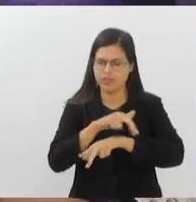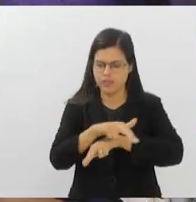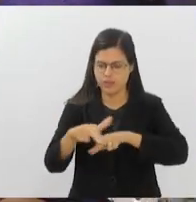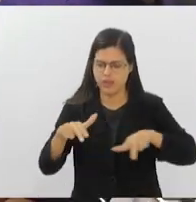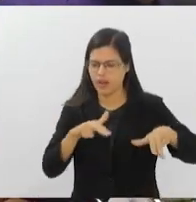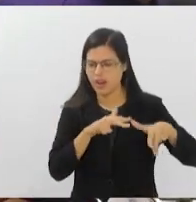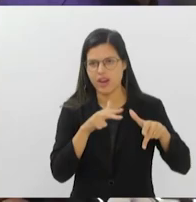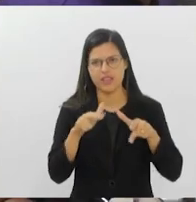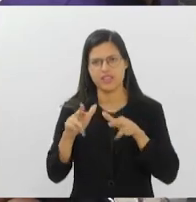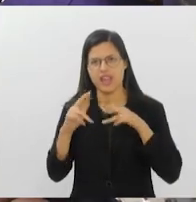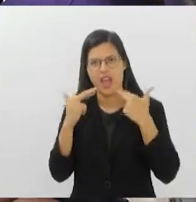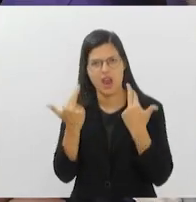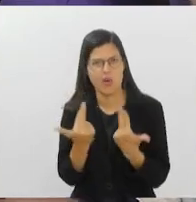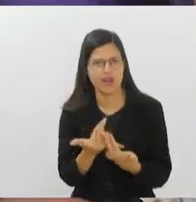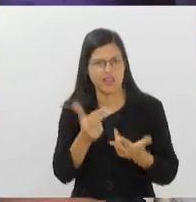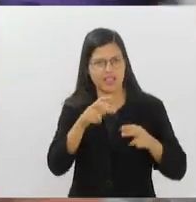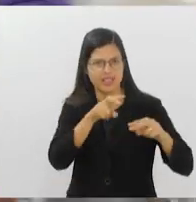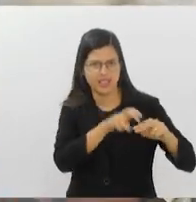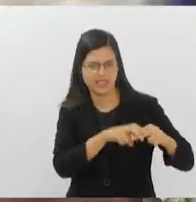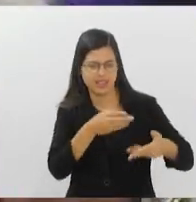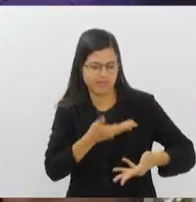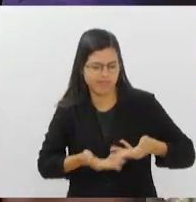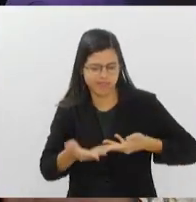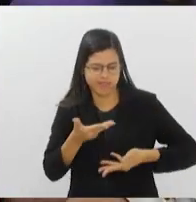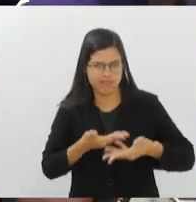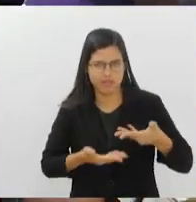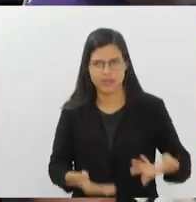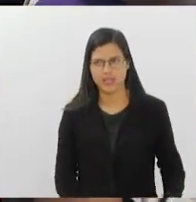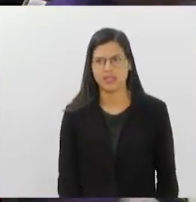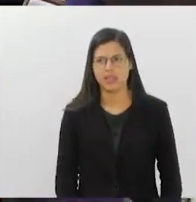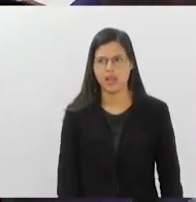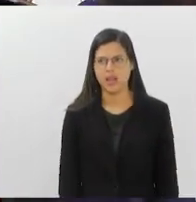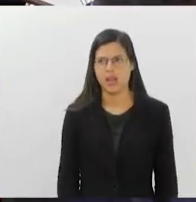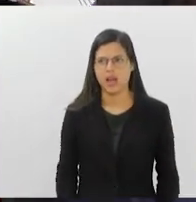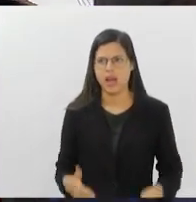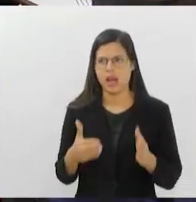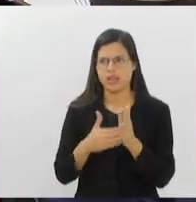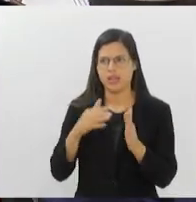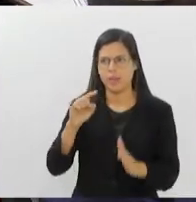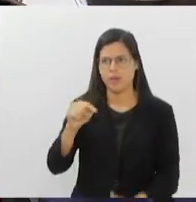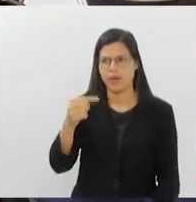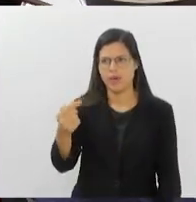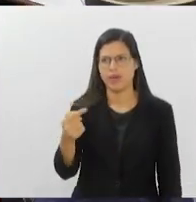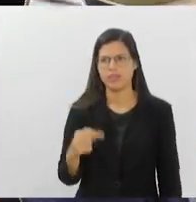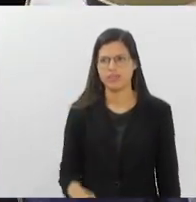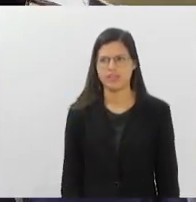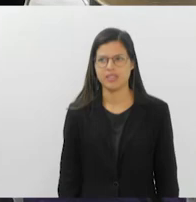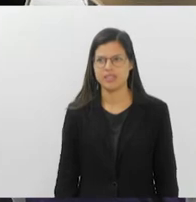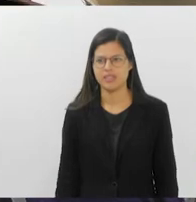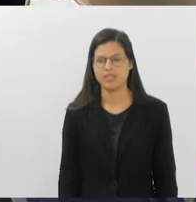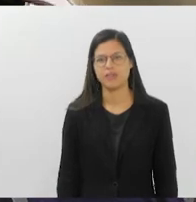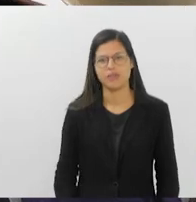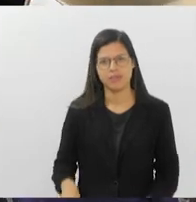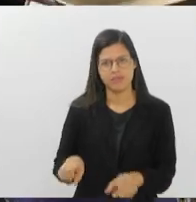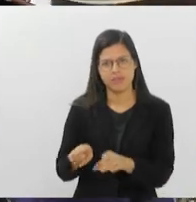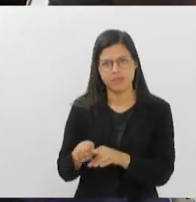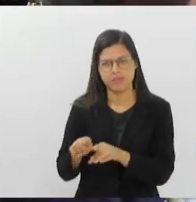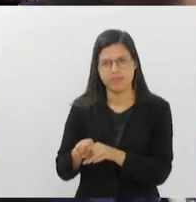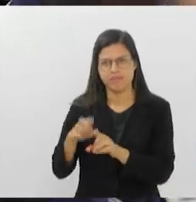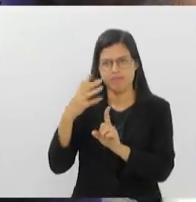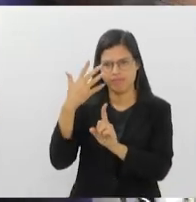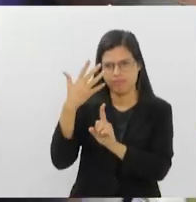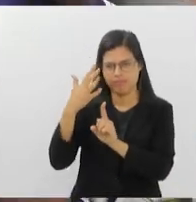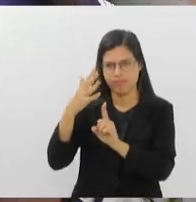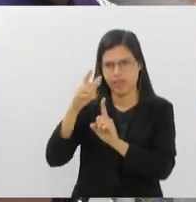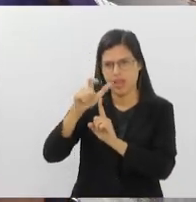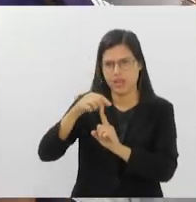diferentes para sentar e conversar. Até um breve, até uma próxima. E salve Nise da Silveira aí. Salve toda a